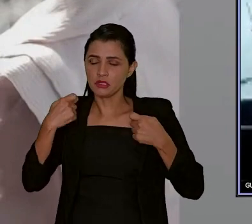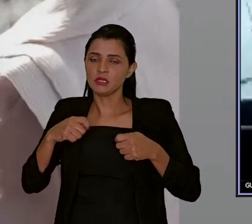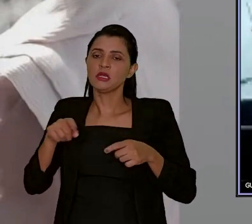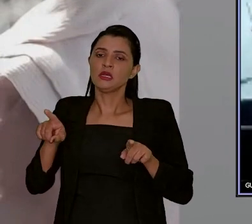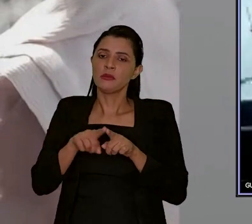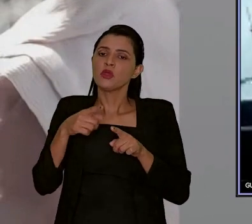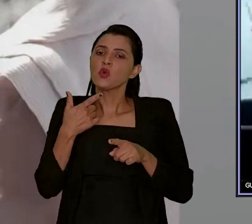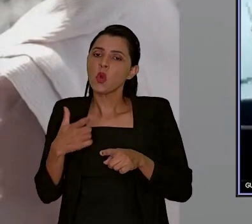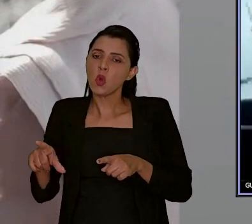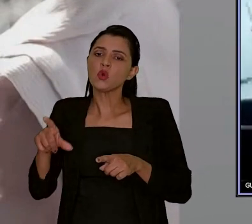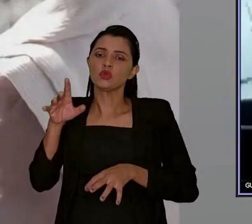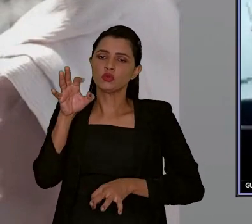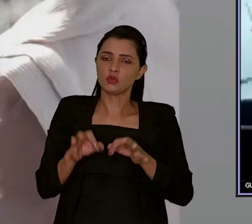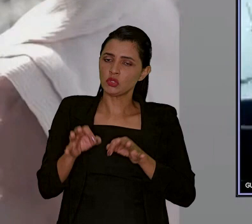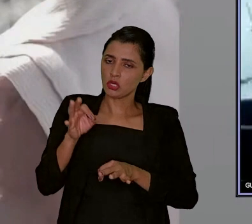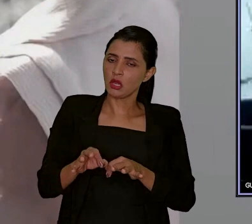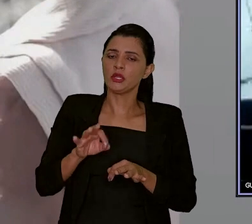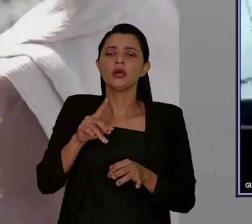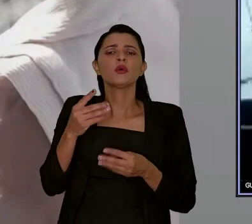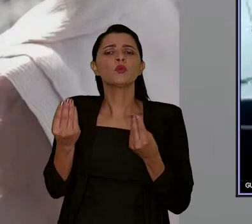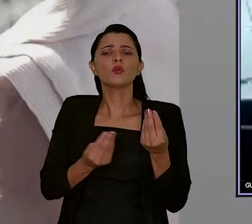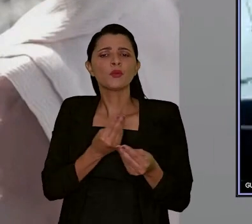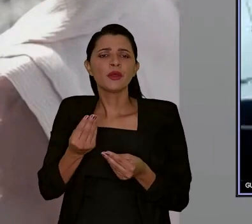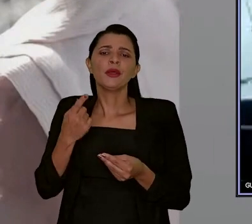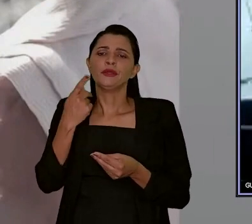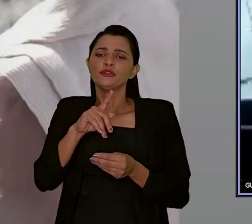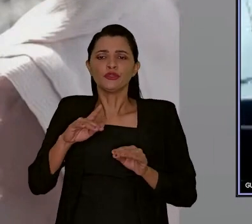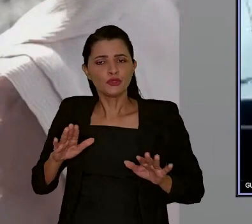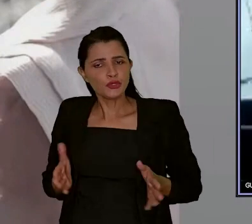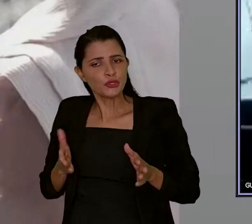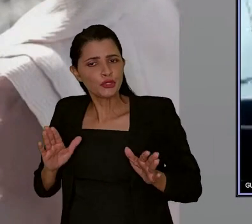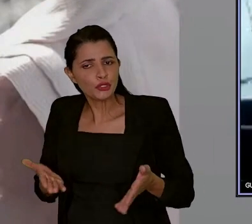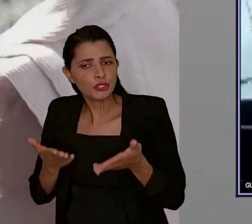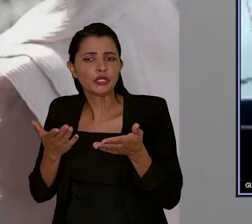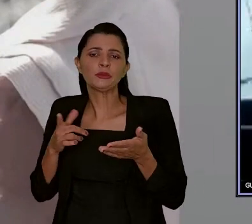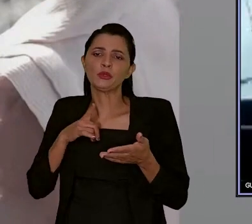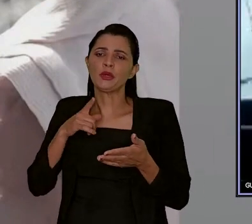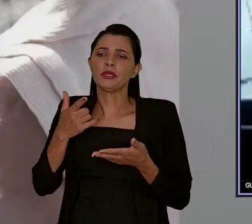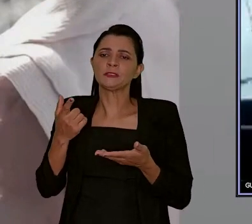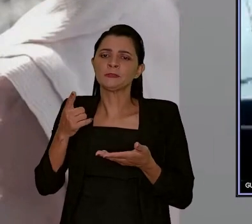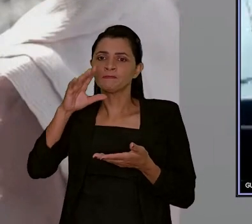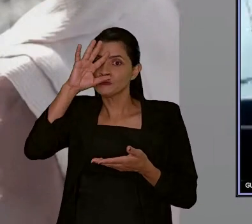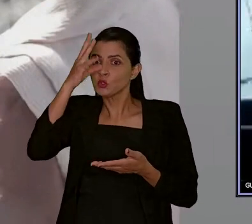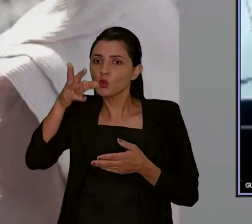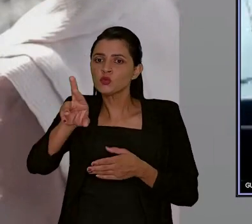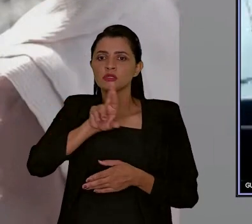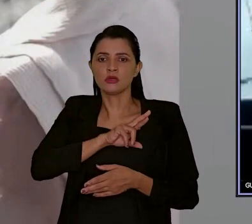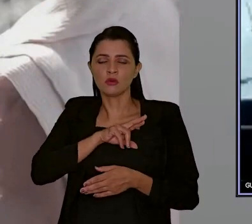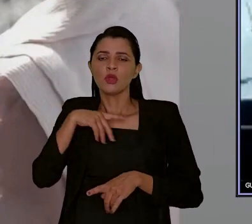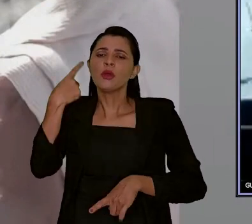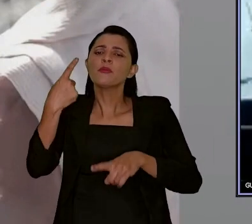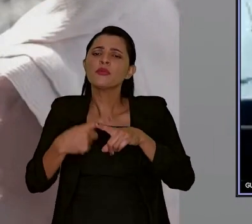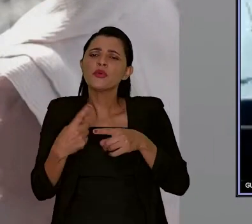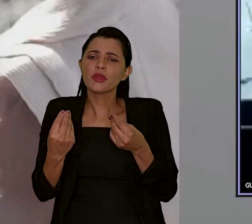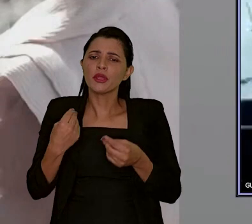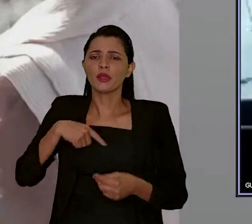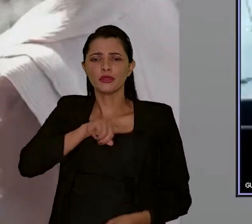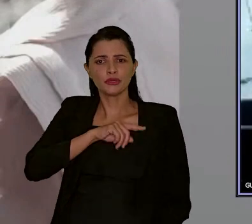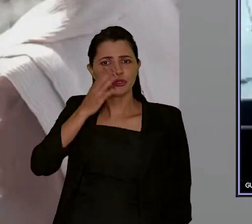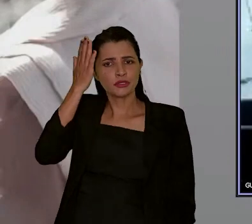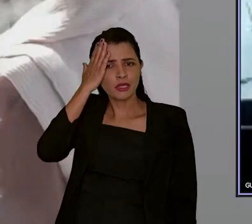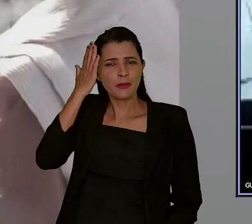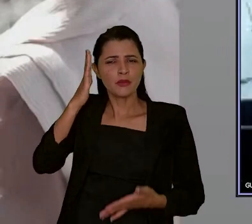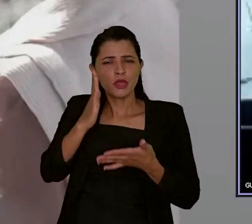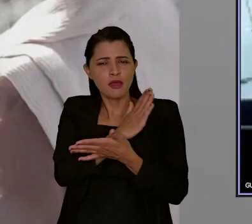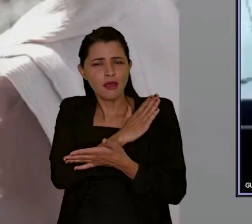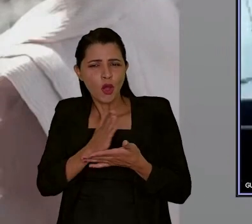judiciárias em matéria de estímulo à solução consensual. Até porque, nós sabemos que em alguns desses